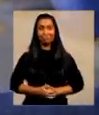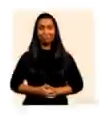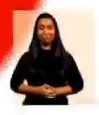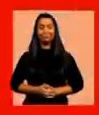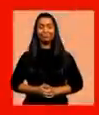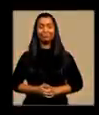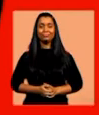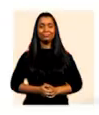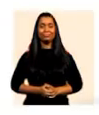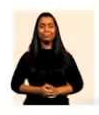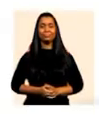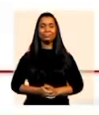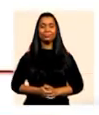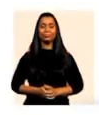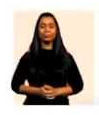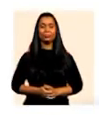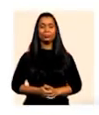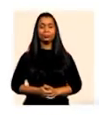assim.